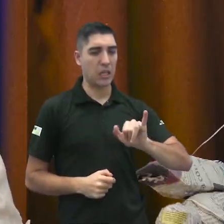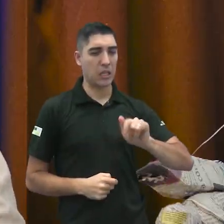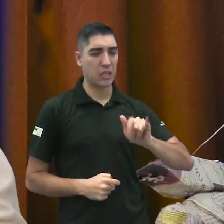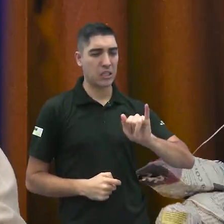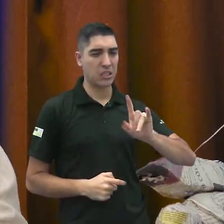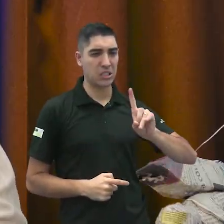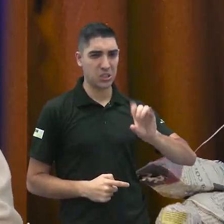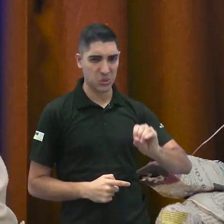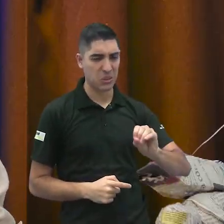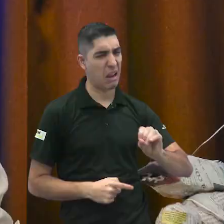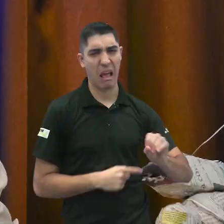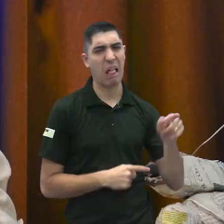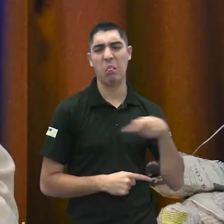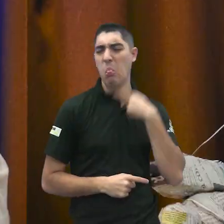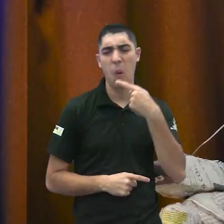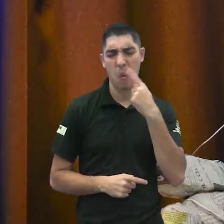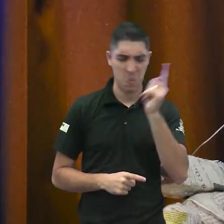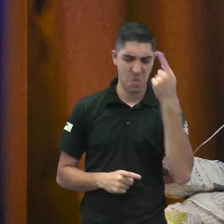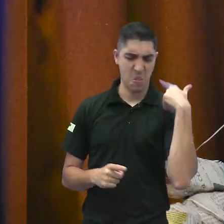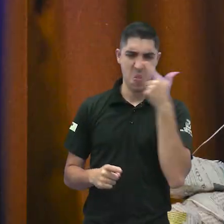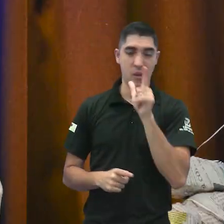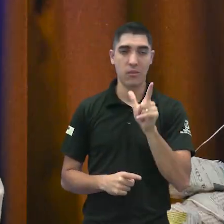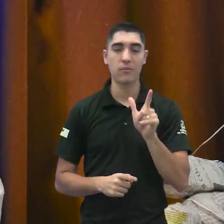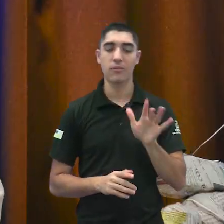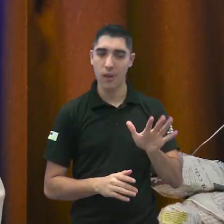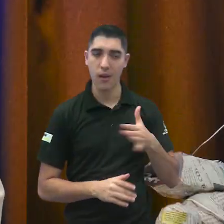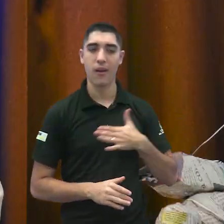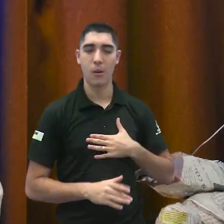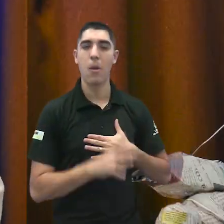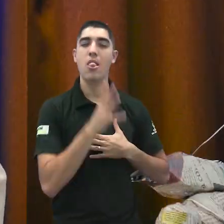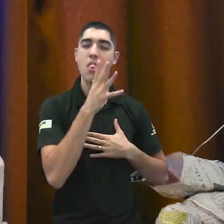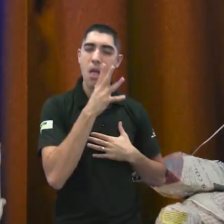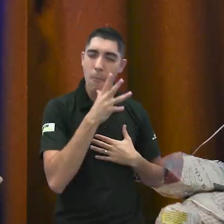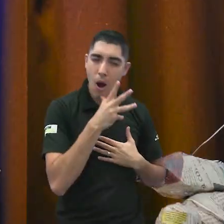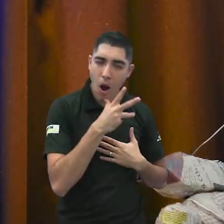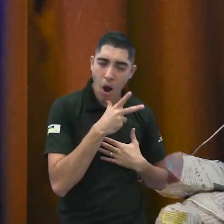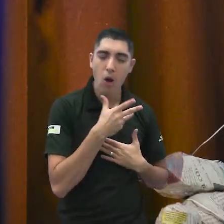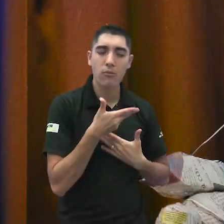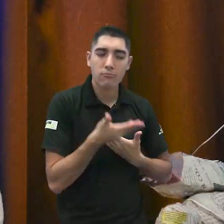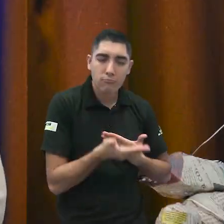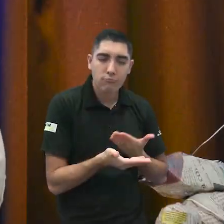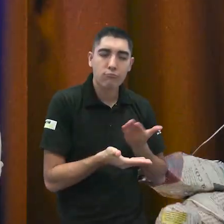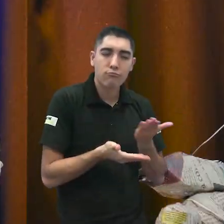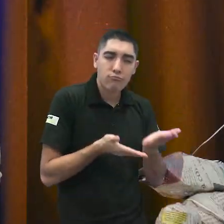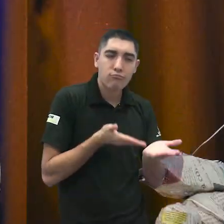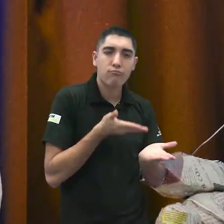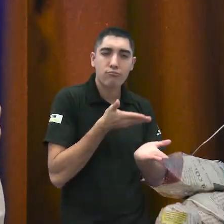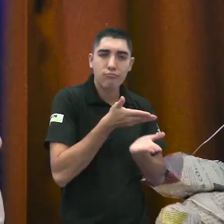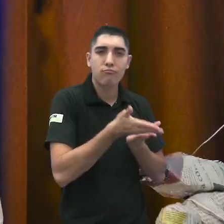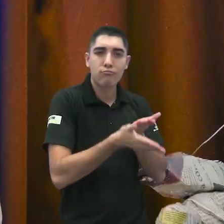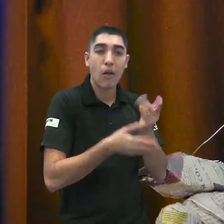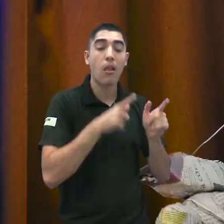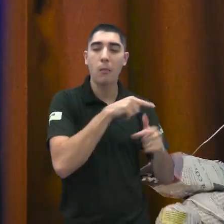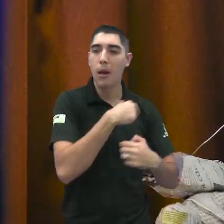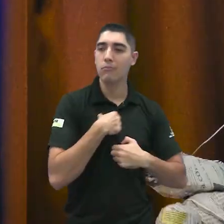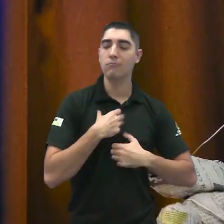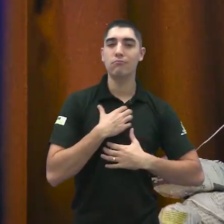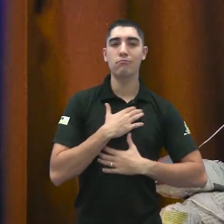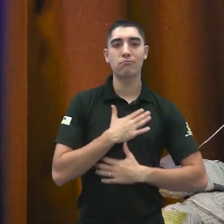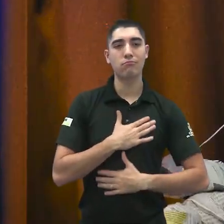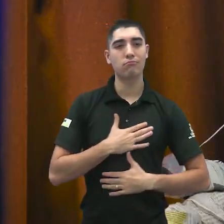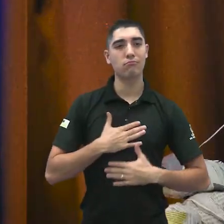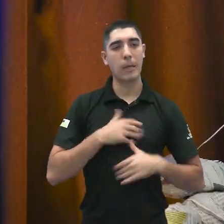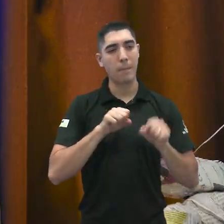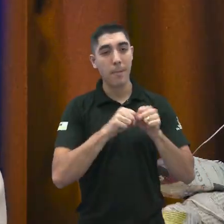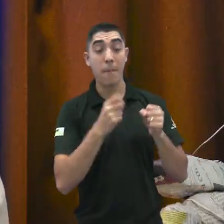não consigo me expressar. Demora mais, mas à medida que essas couraças vão se dissolvendo, ele também vai